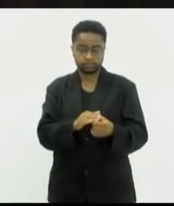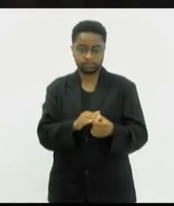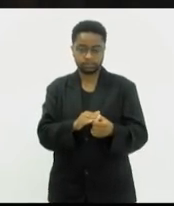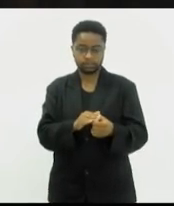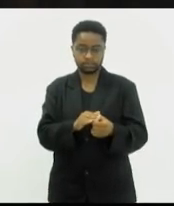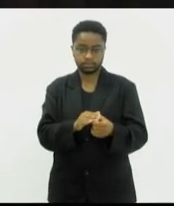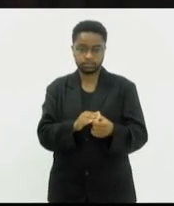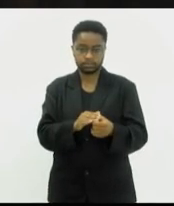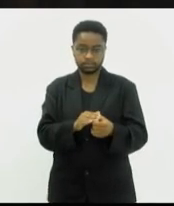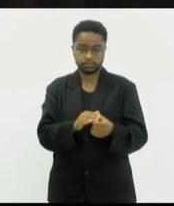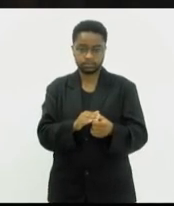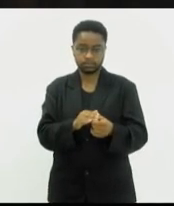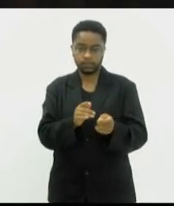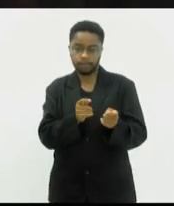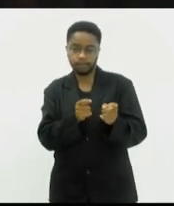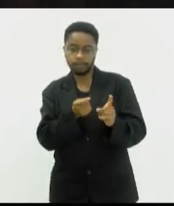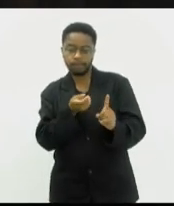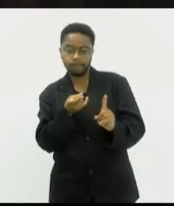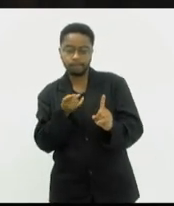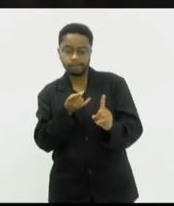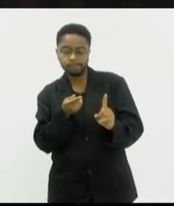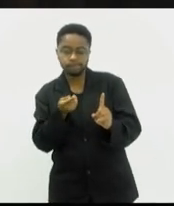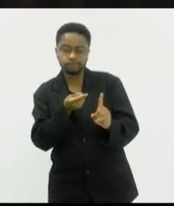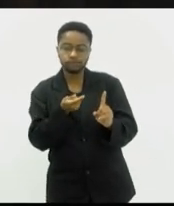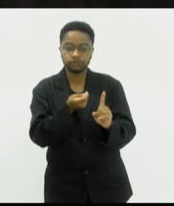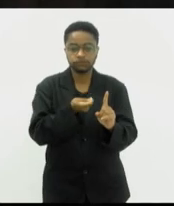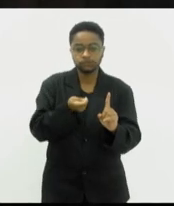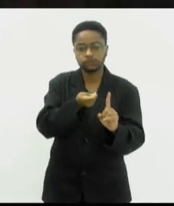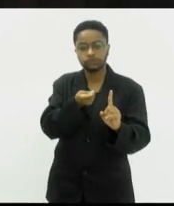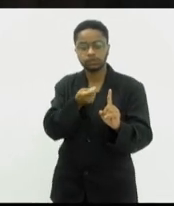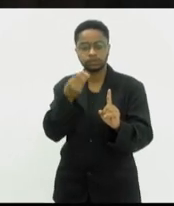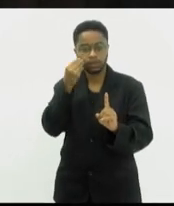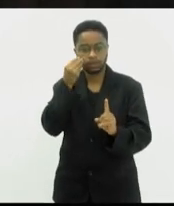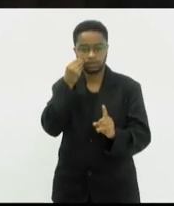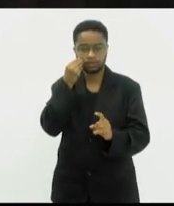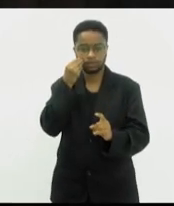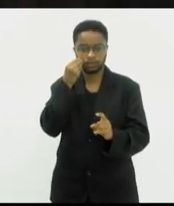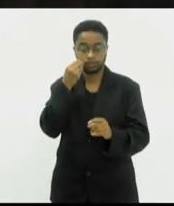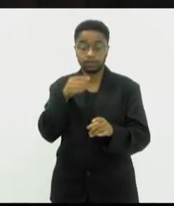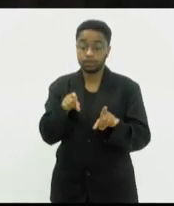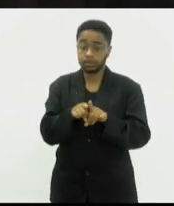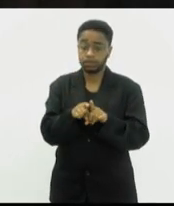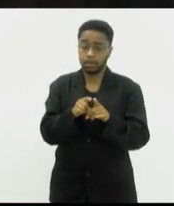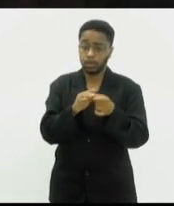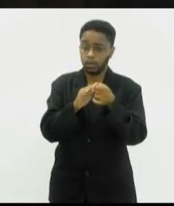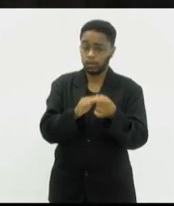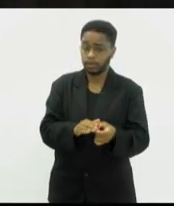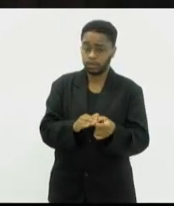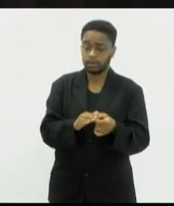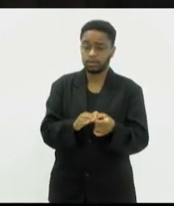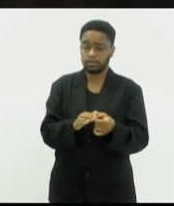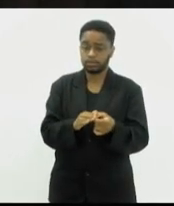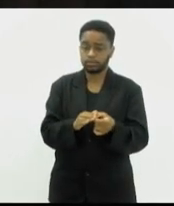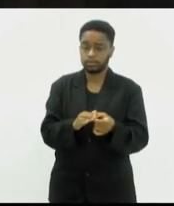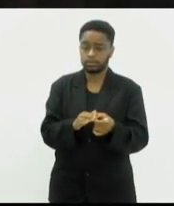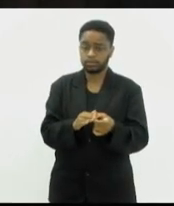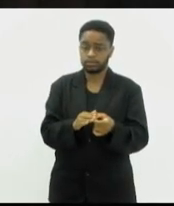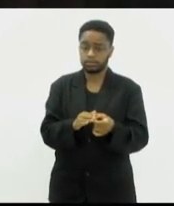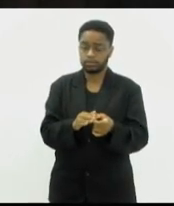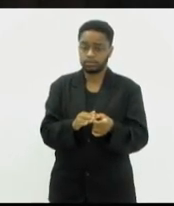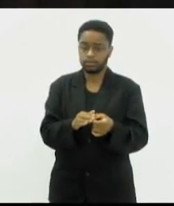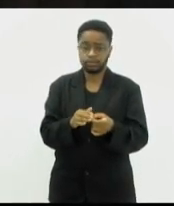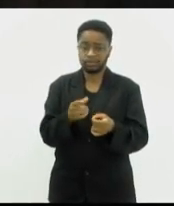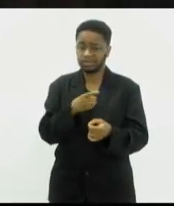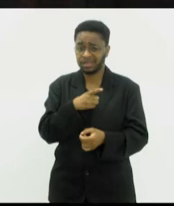as chantageiam patrimonialmente, as humilham, que são